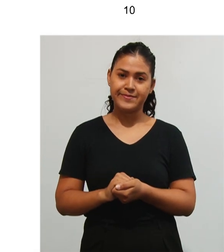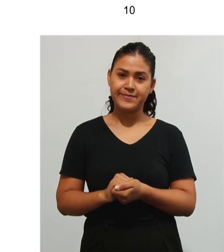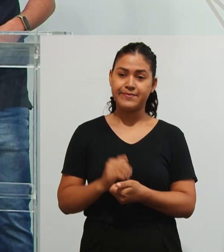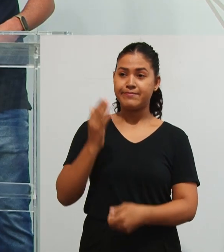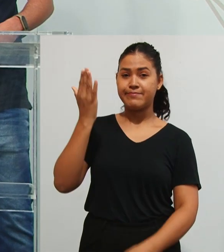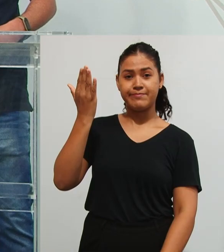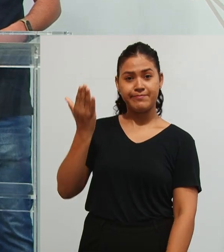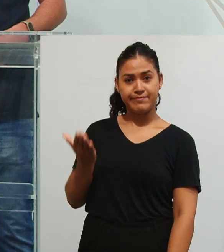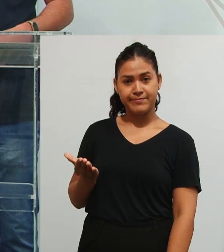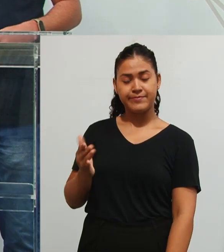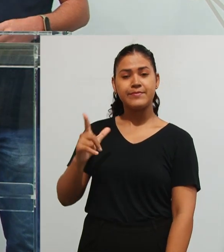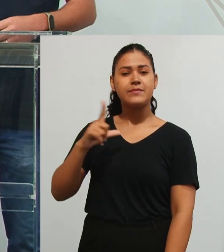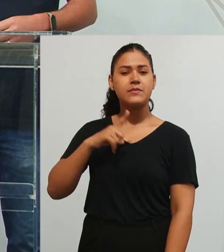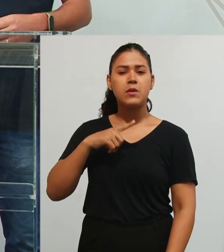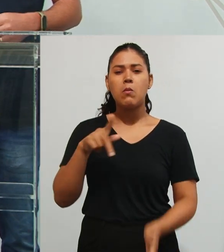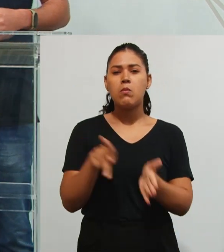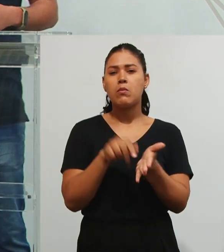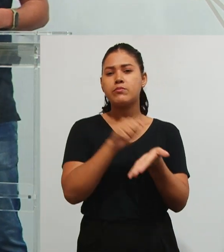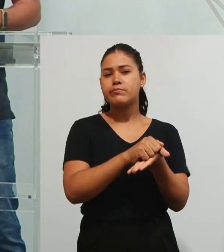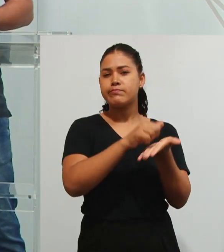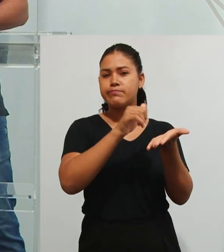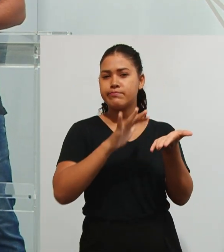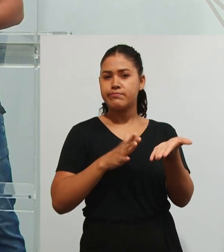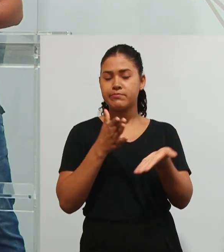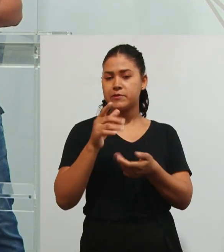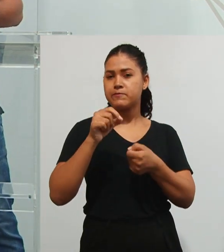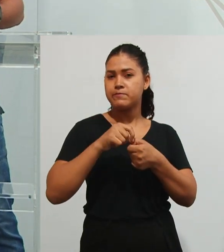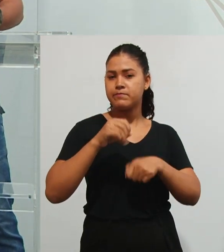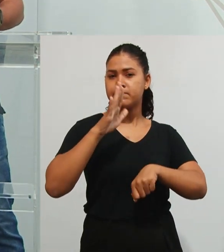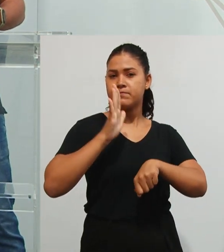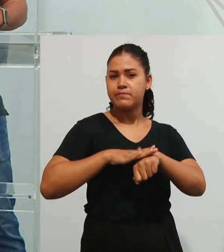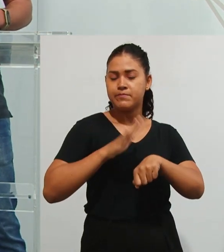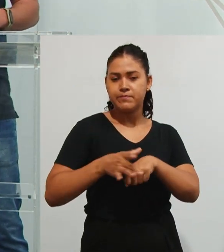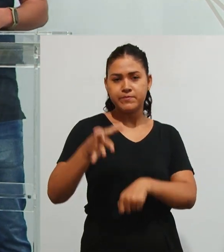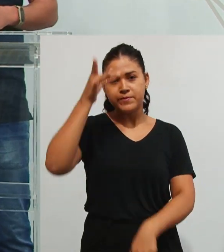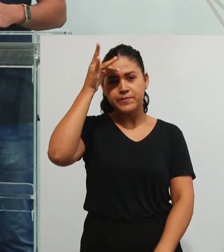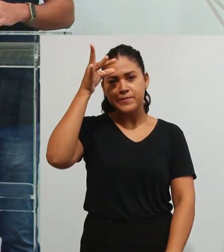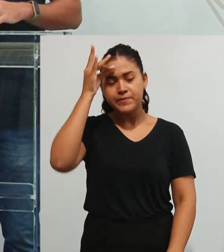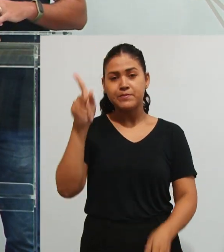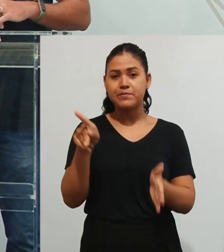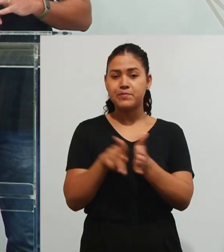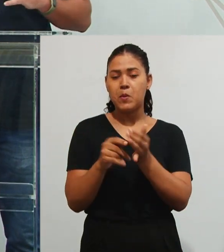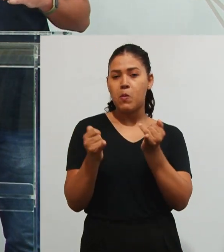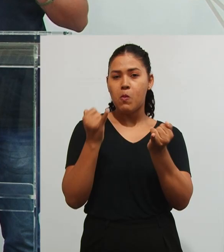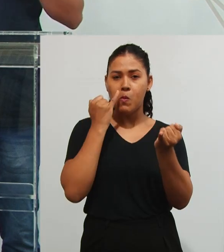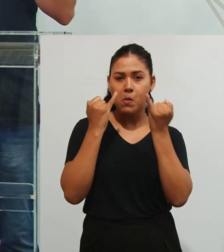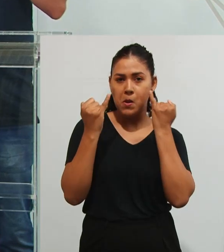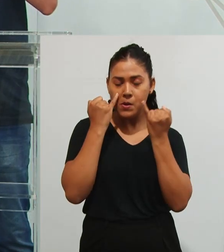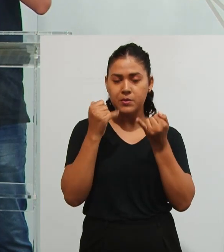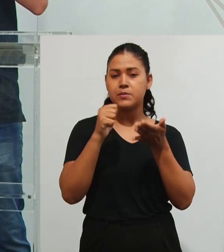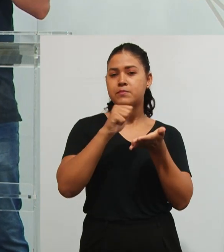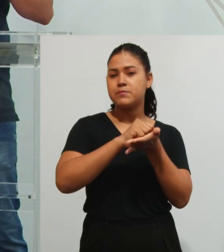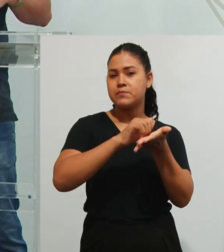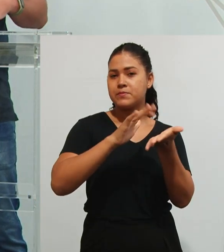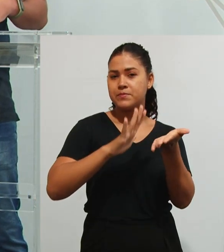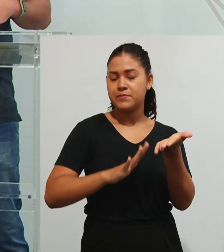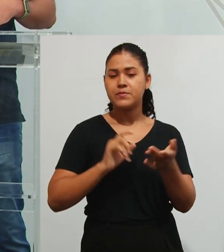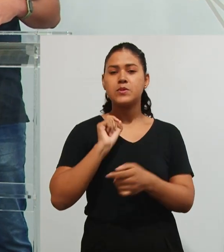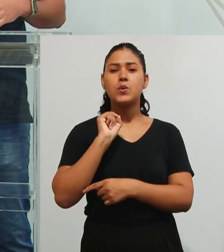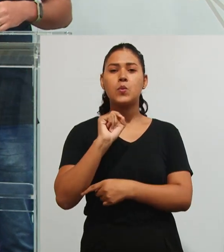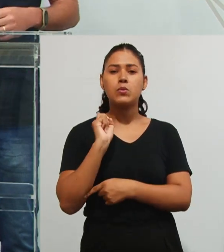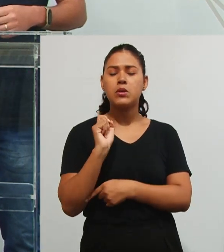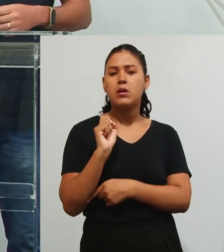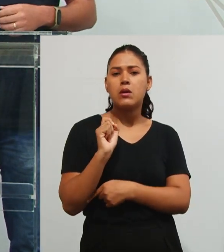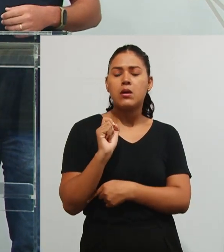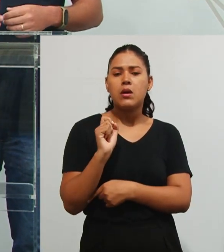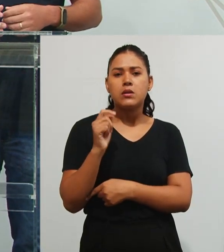fica uma sugestão de uma atividade para você desenvolver, para fixar essa primeira parte da nossa aula de hoje, que é